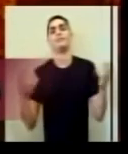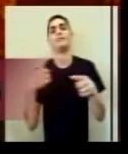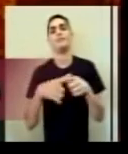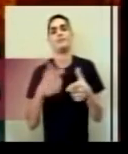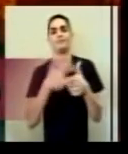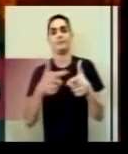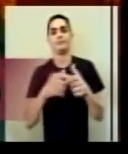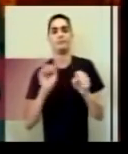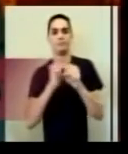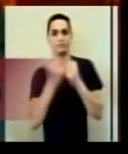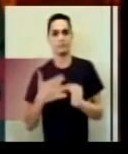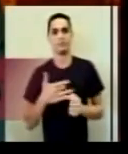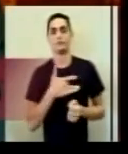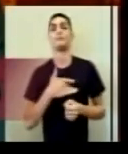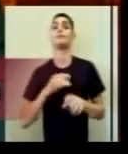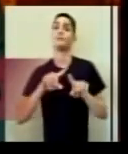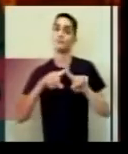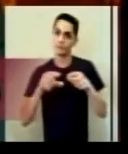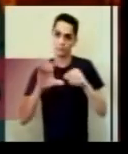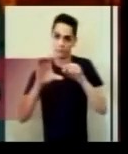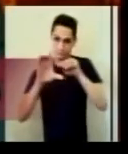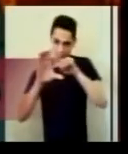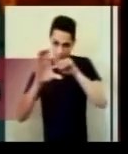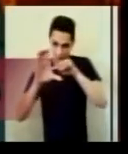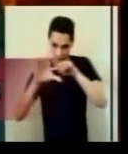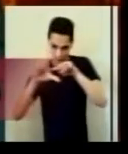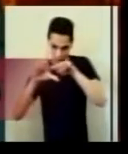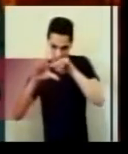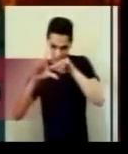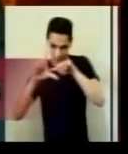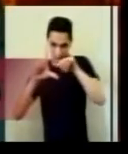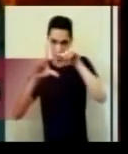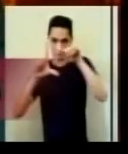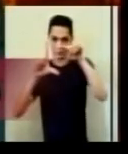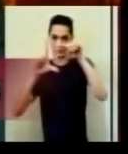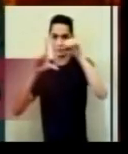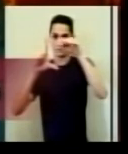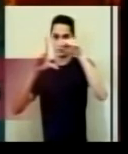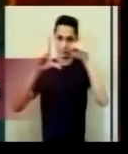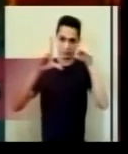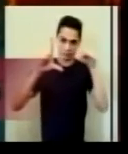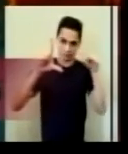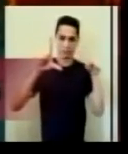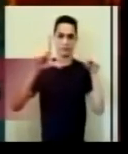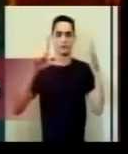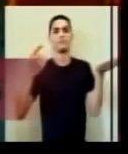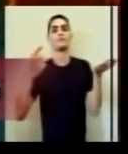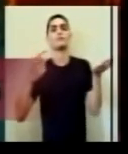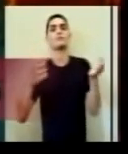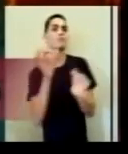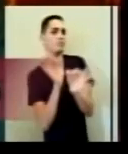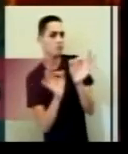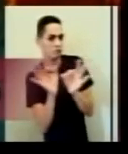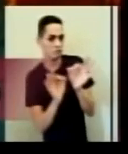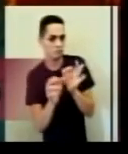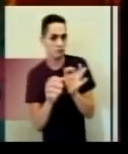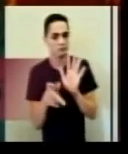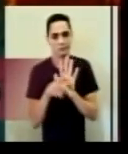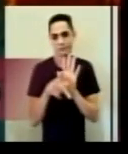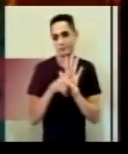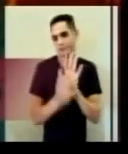liberar tudo. Por quê? Falha o sistema de saúde. Então, é achatamento